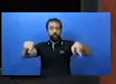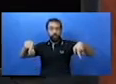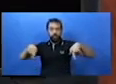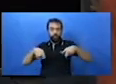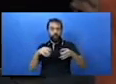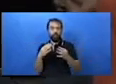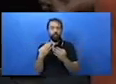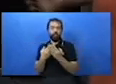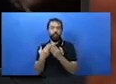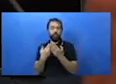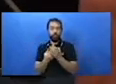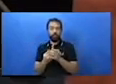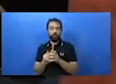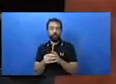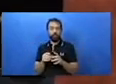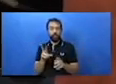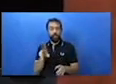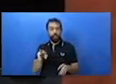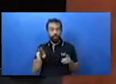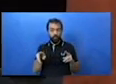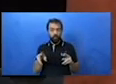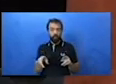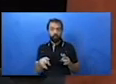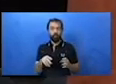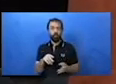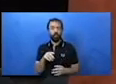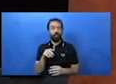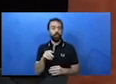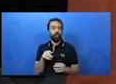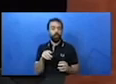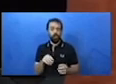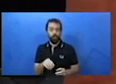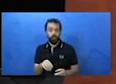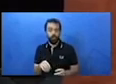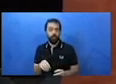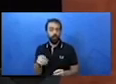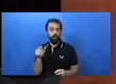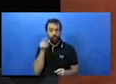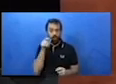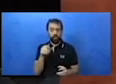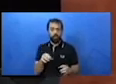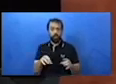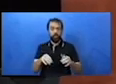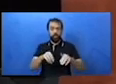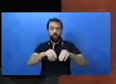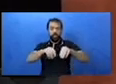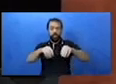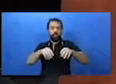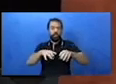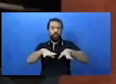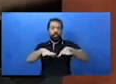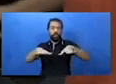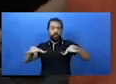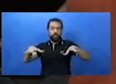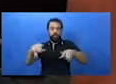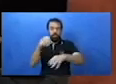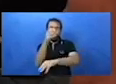de girassóis. E aí eu sei que as professoras se emocionam quando a gente fala isso. Mas você já viu um girassol?